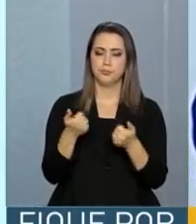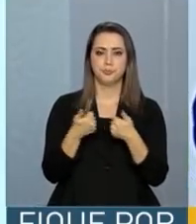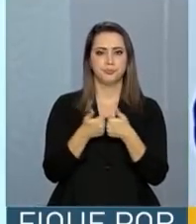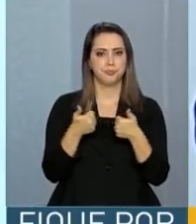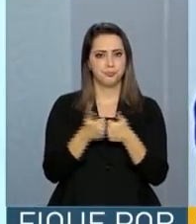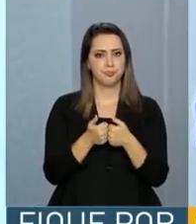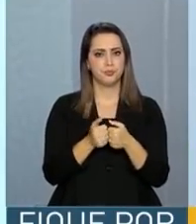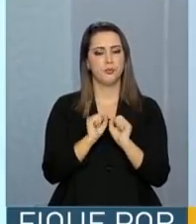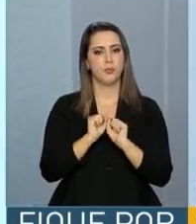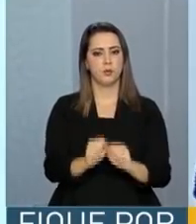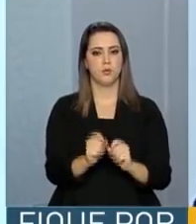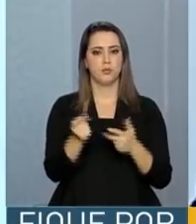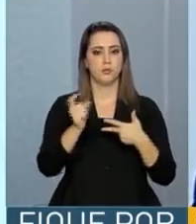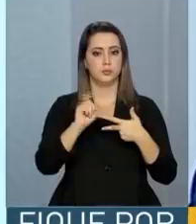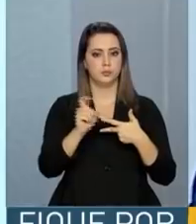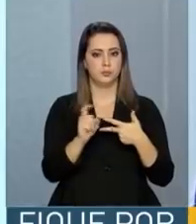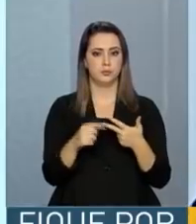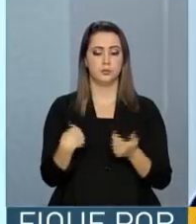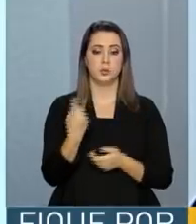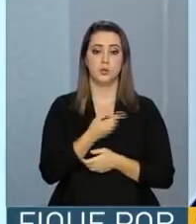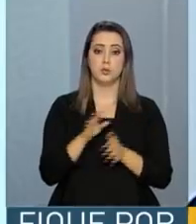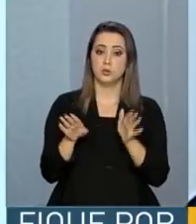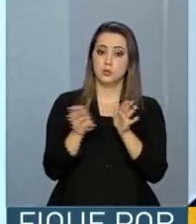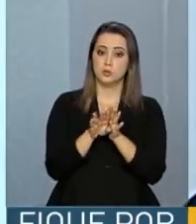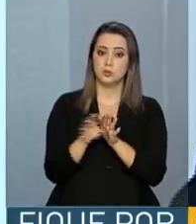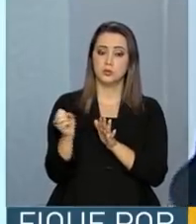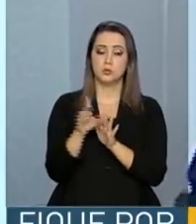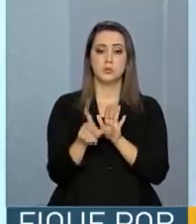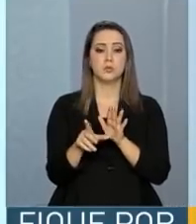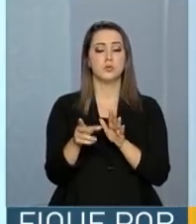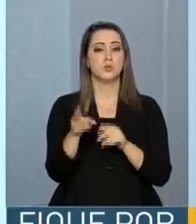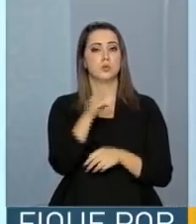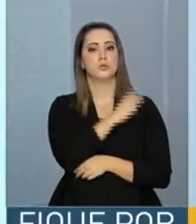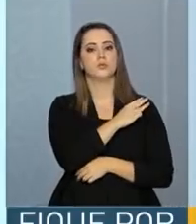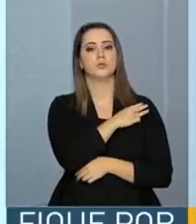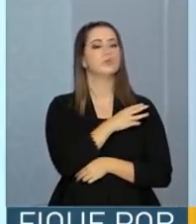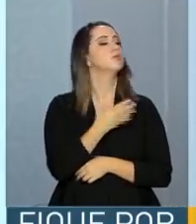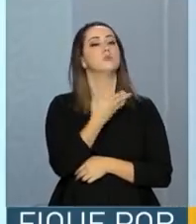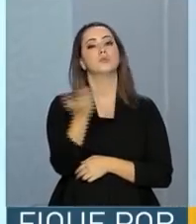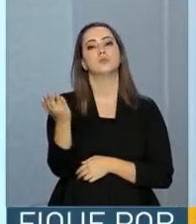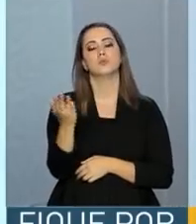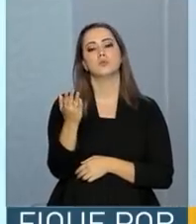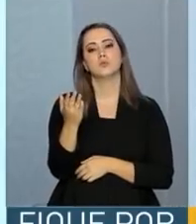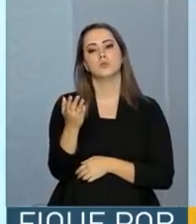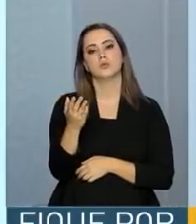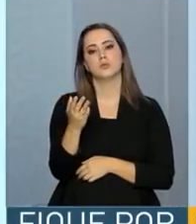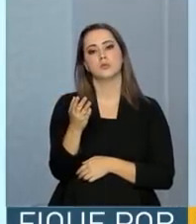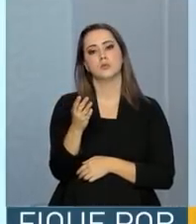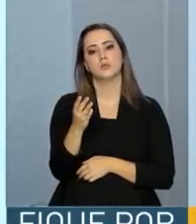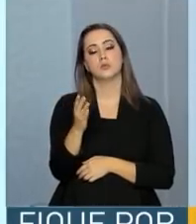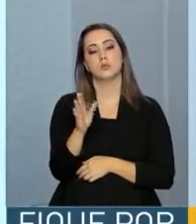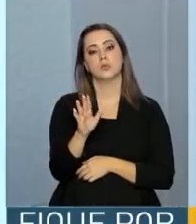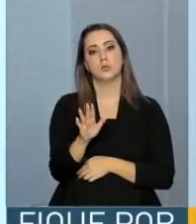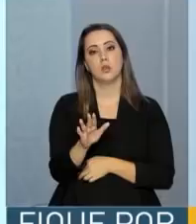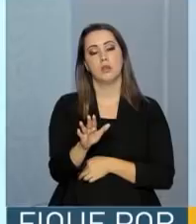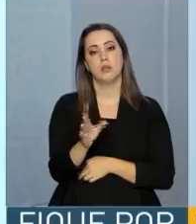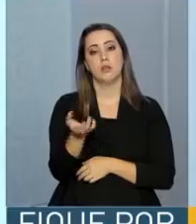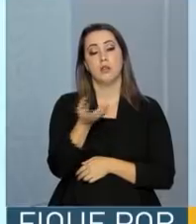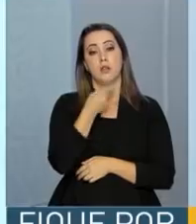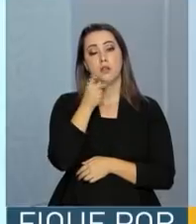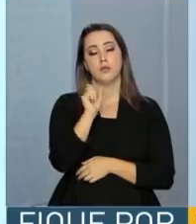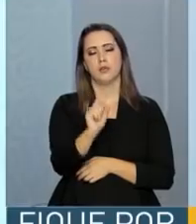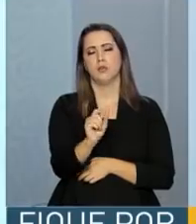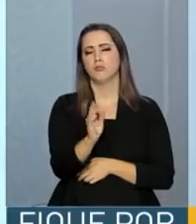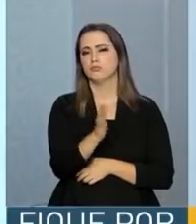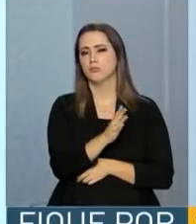né quando chegamos a reforma do ensino médio convenhamos a bomba e quero dizer o seguinte quando